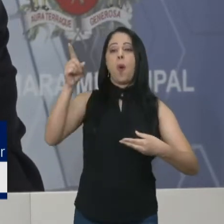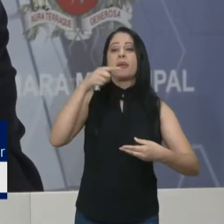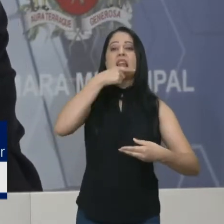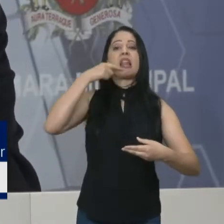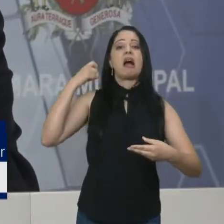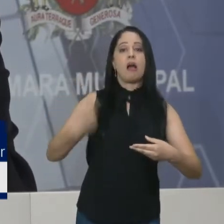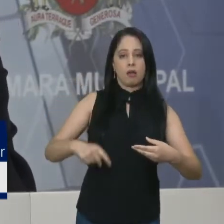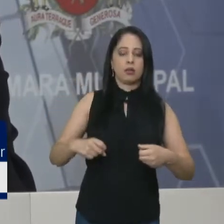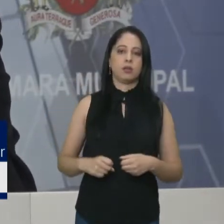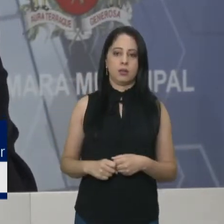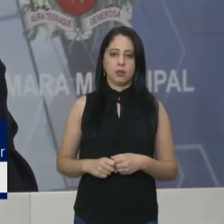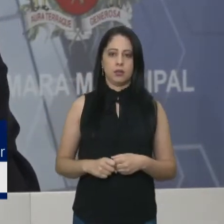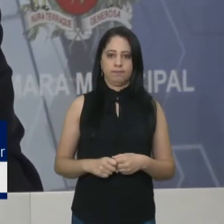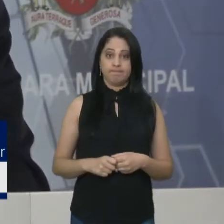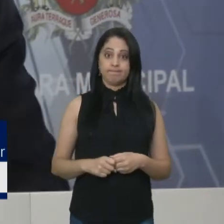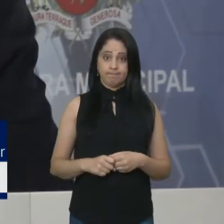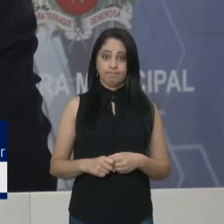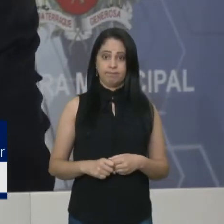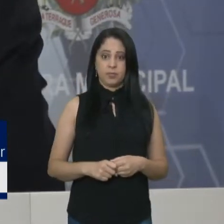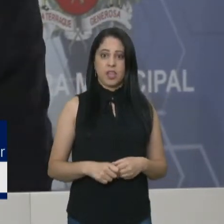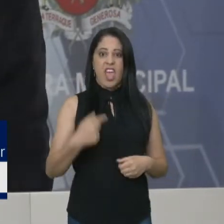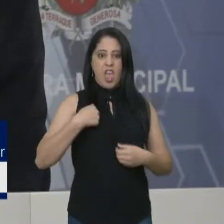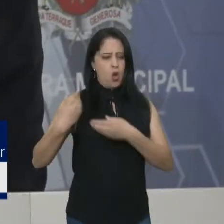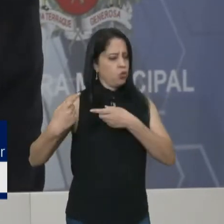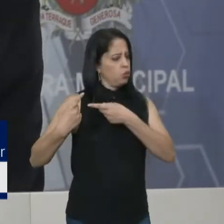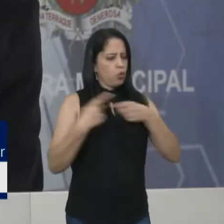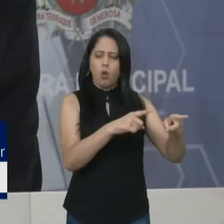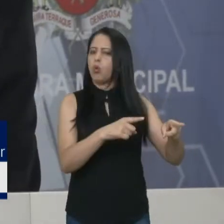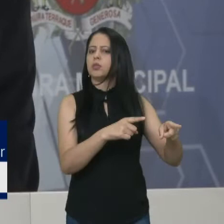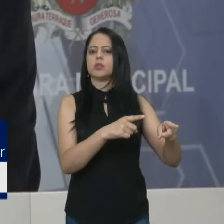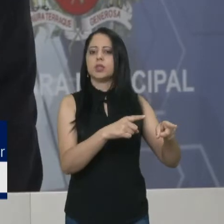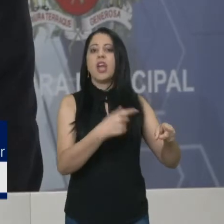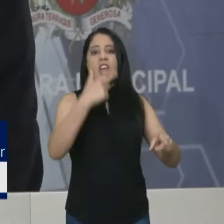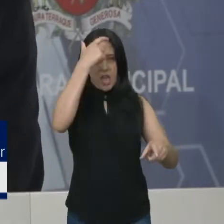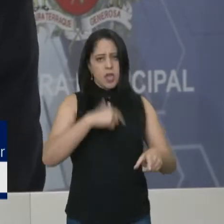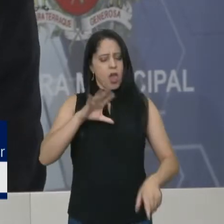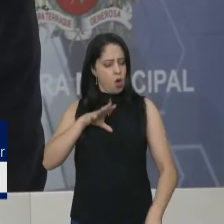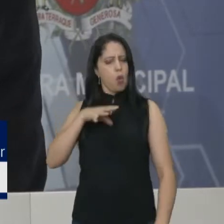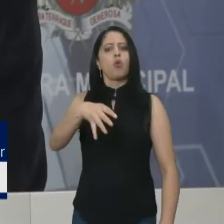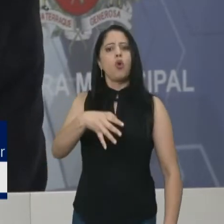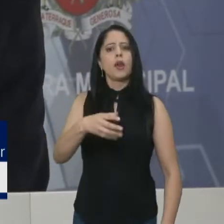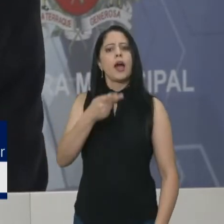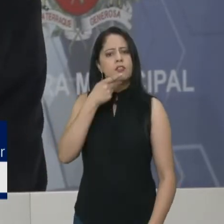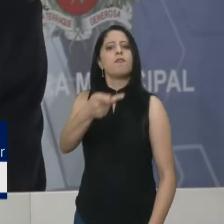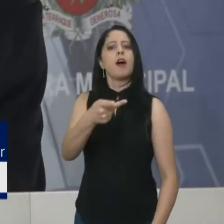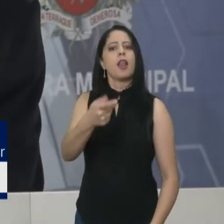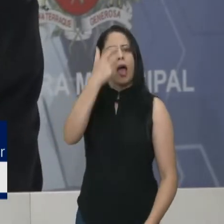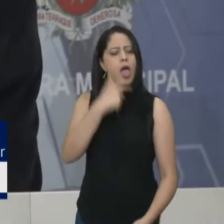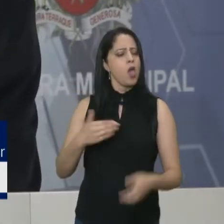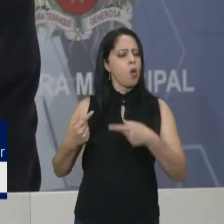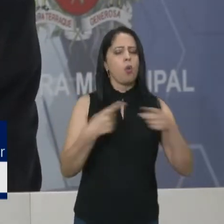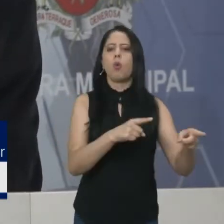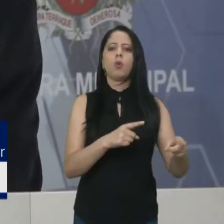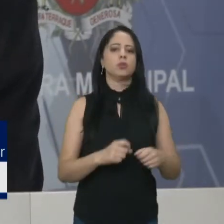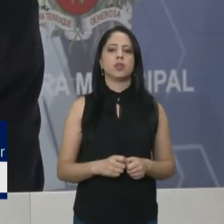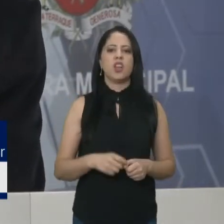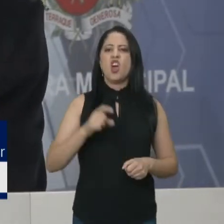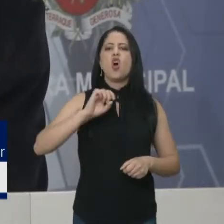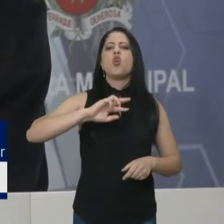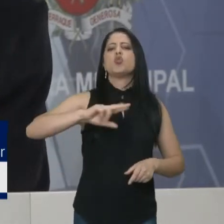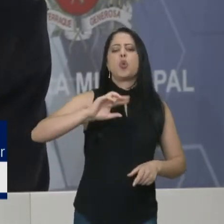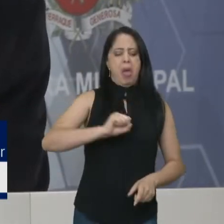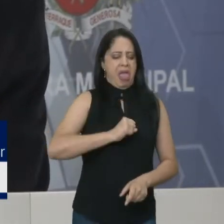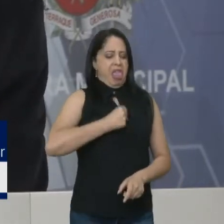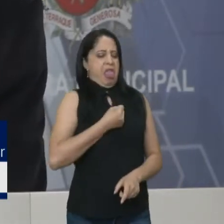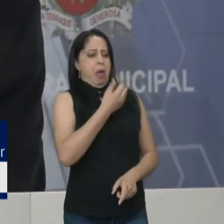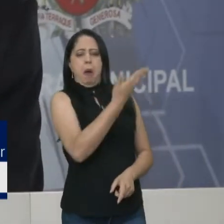outra que mata com bomba lá na Ucrânia. Eu sou contra esse povo e tenho coragem de falar que eu sou contra. Eu não sou contra porque eu odeio o Bolsonaro, não.